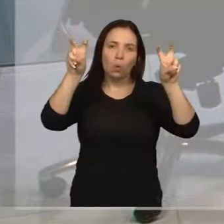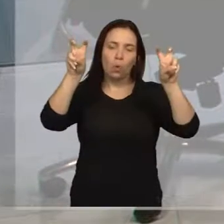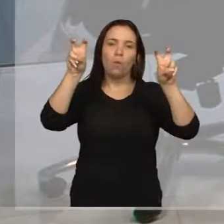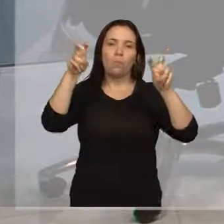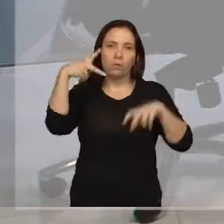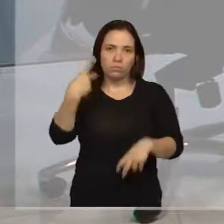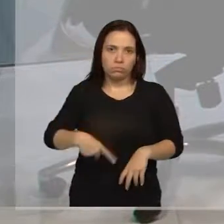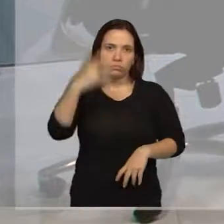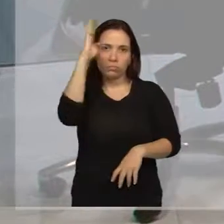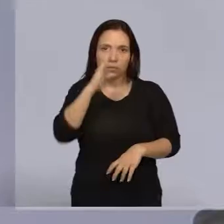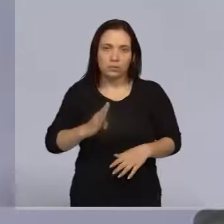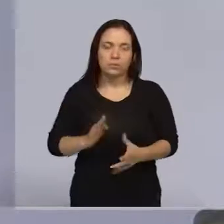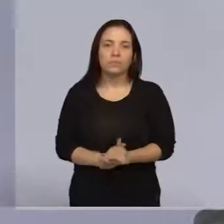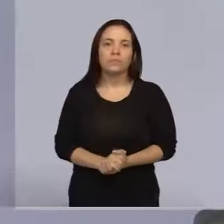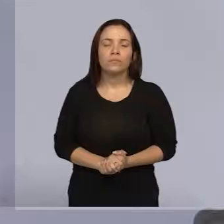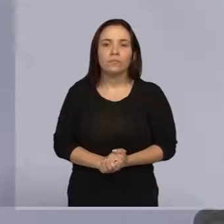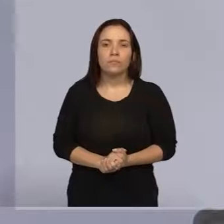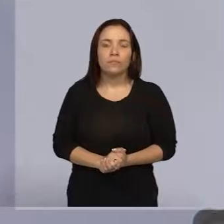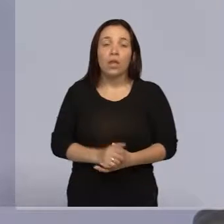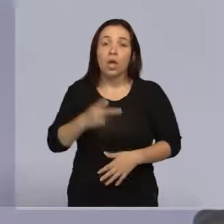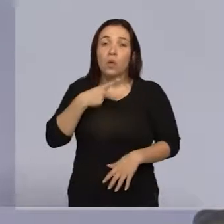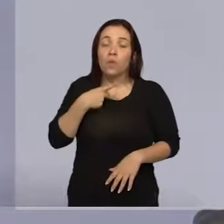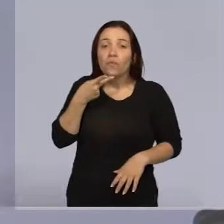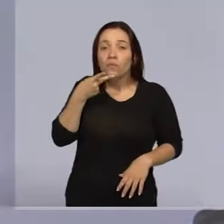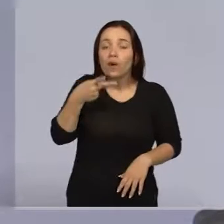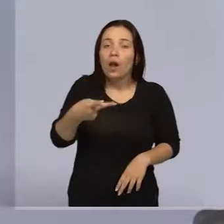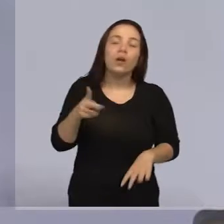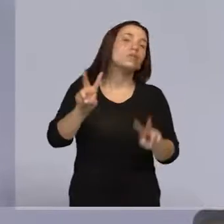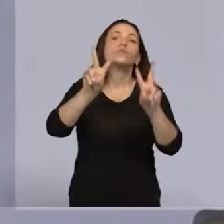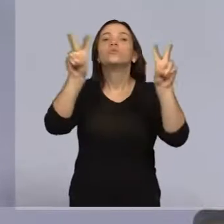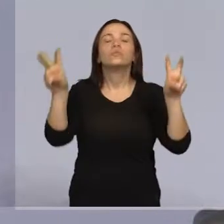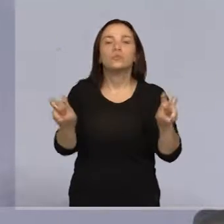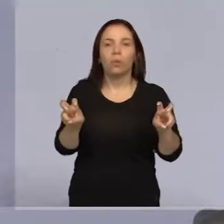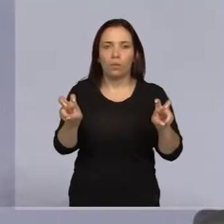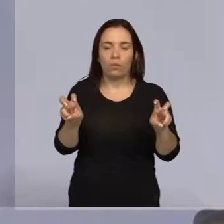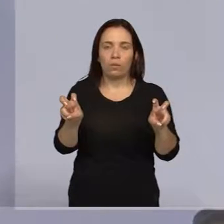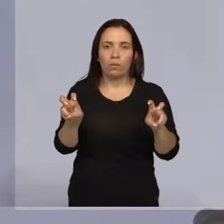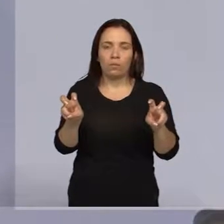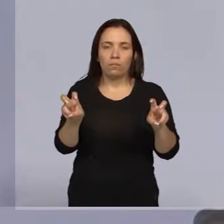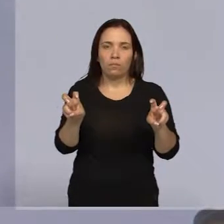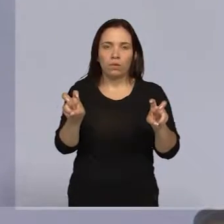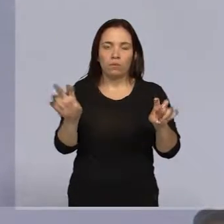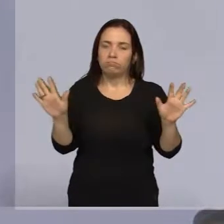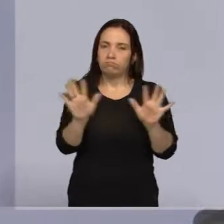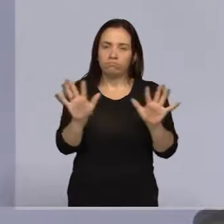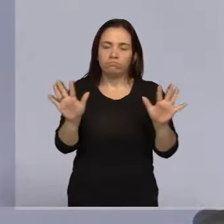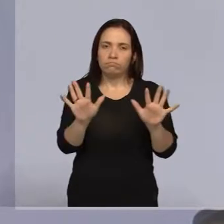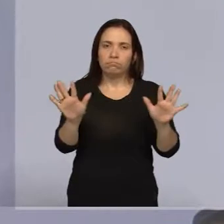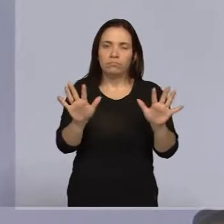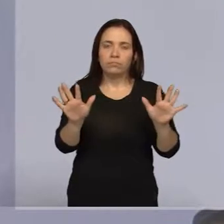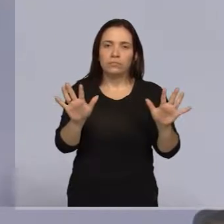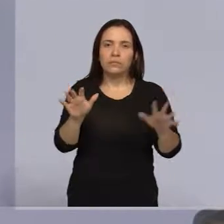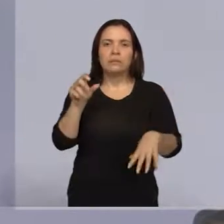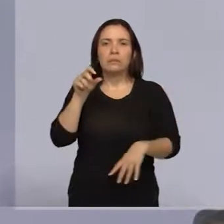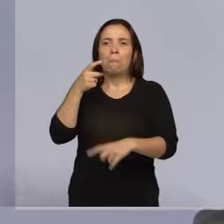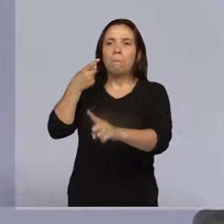esse vazio. Nem toquei no assunto que se está dizendo que é perseguição,